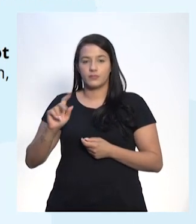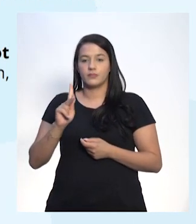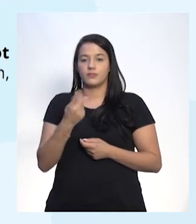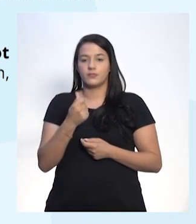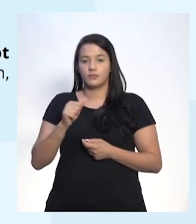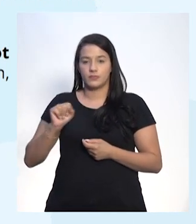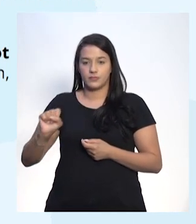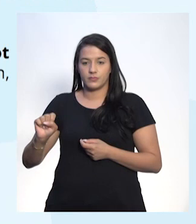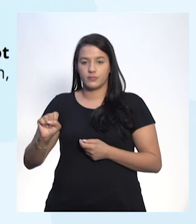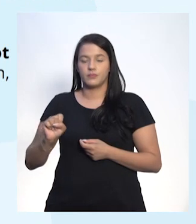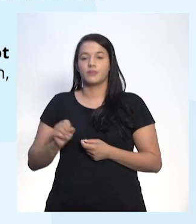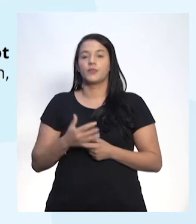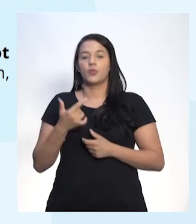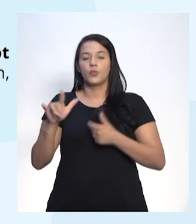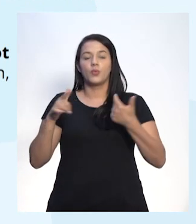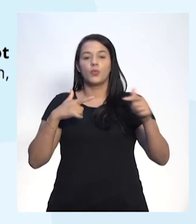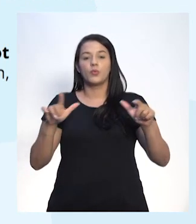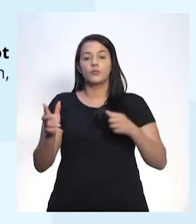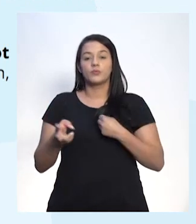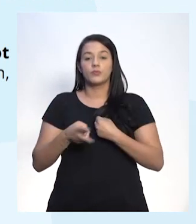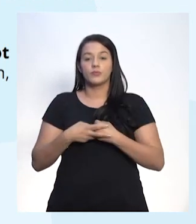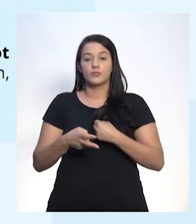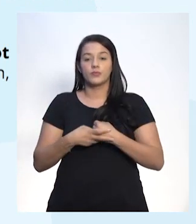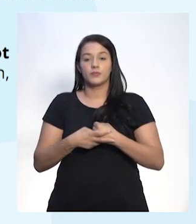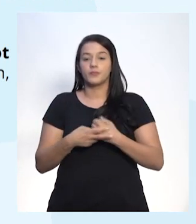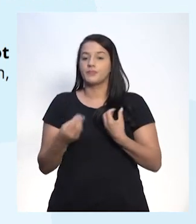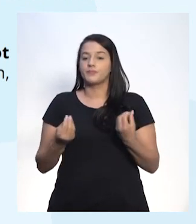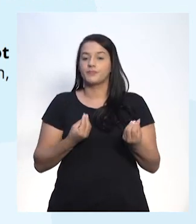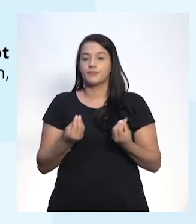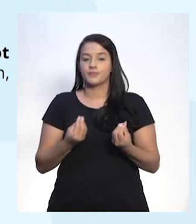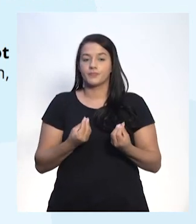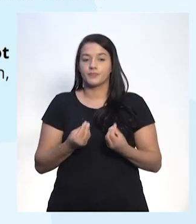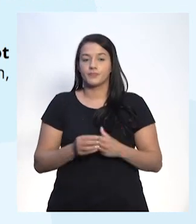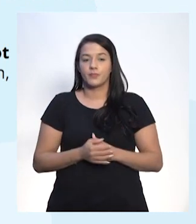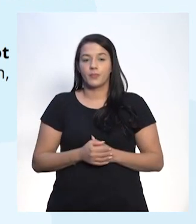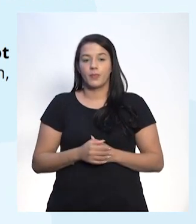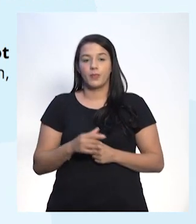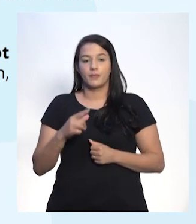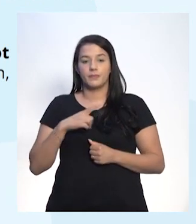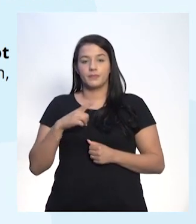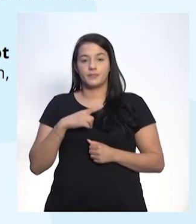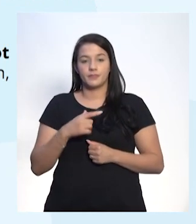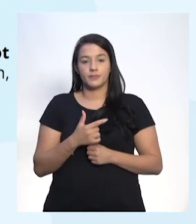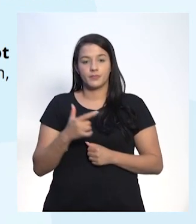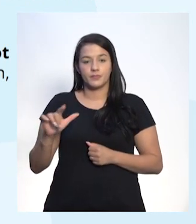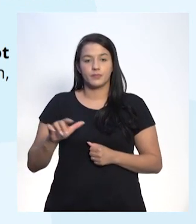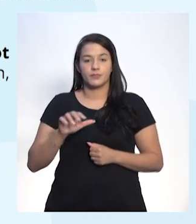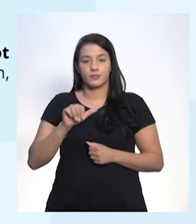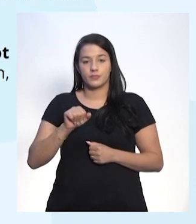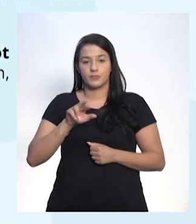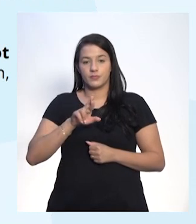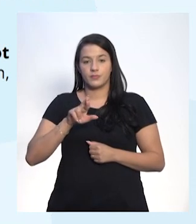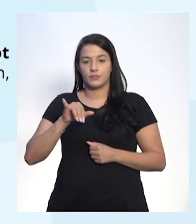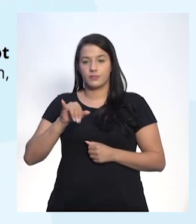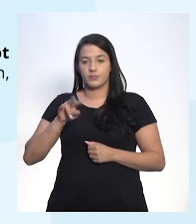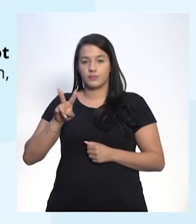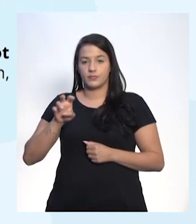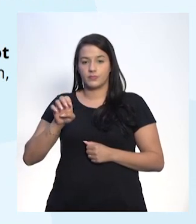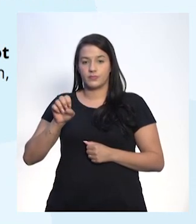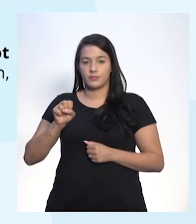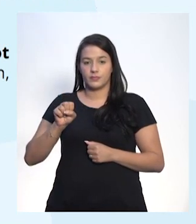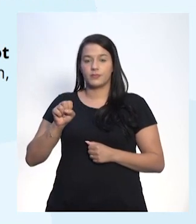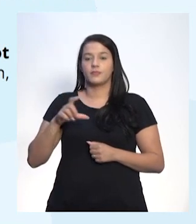certo? Os outros verbos, como é que vai funcionar? Olha aqui, ó, a gente tem o verbo aqui arrive, certo? Arrive. Esse arrive